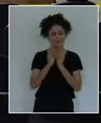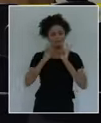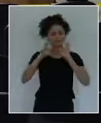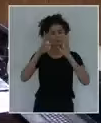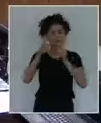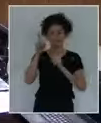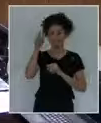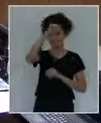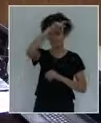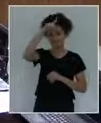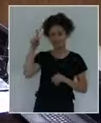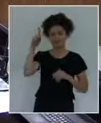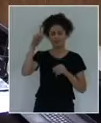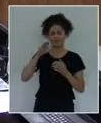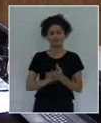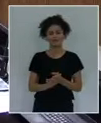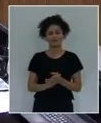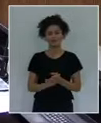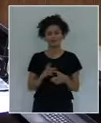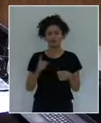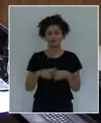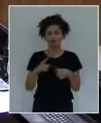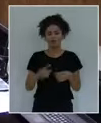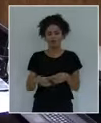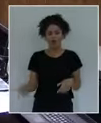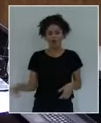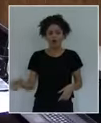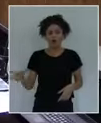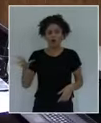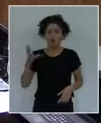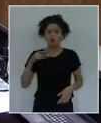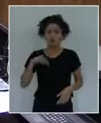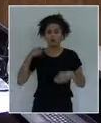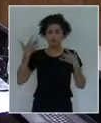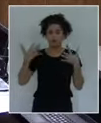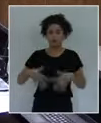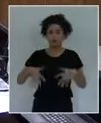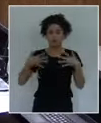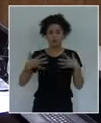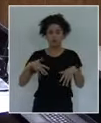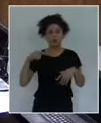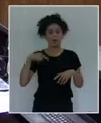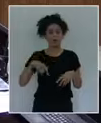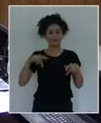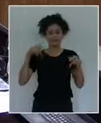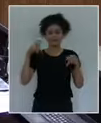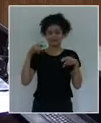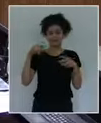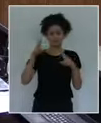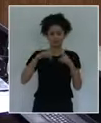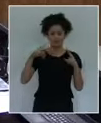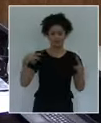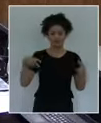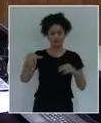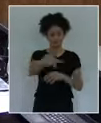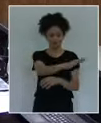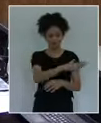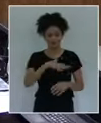Guimarães, com a qual nós passamos um sufoco, nós passamos toda a população de Ponte Nova e região nos dias